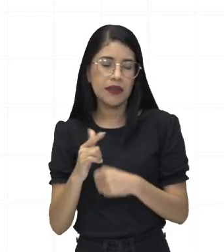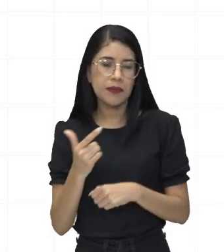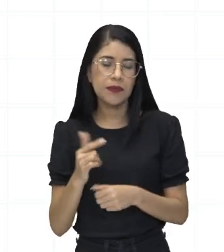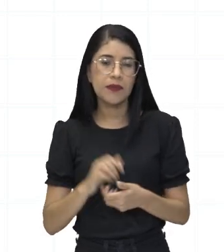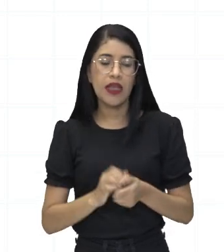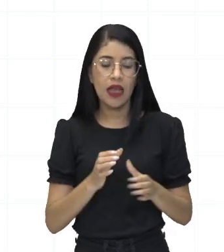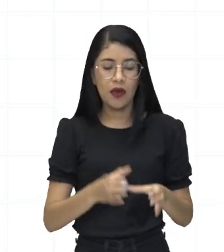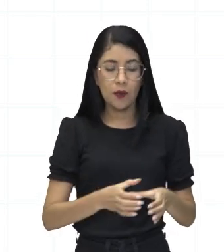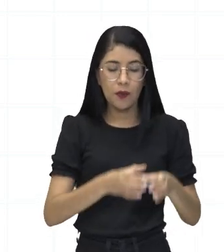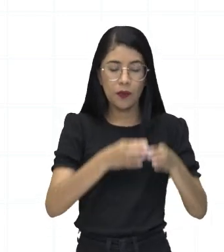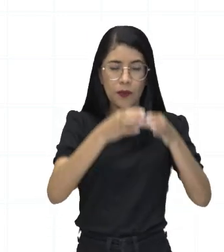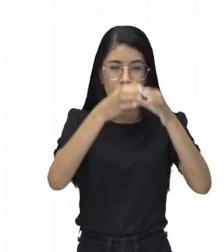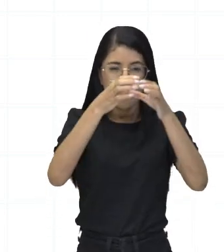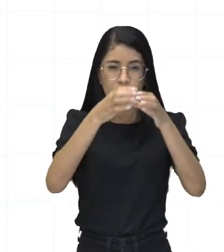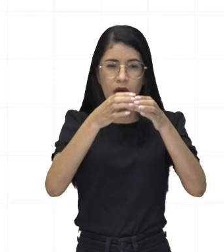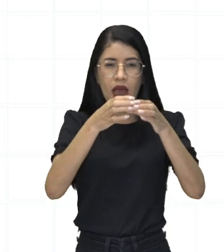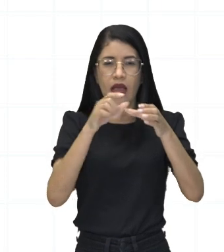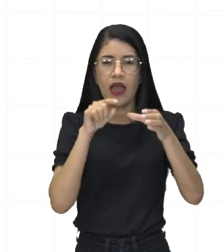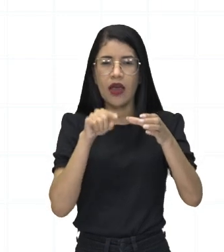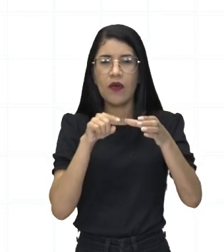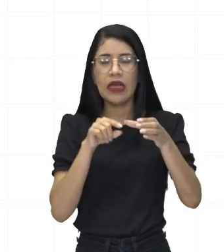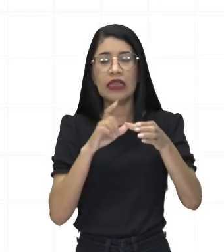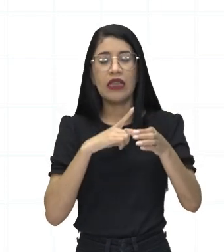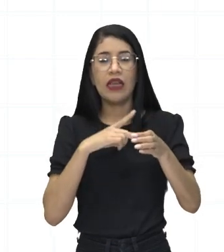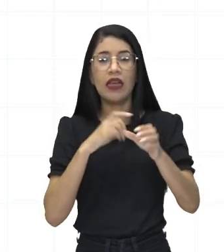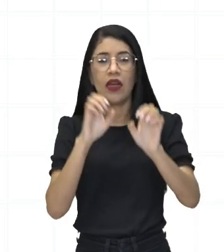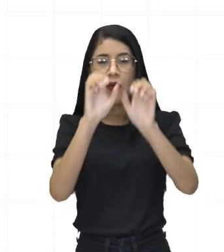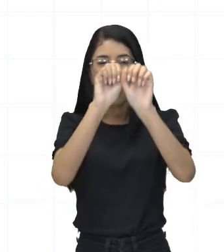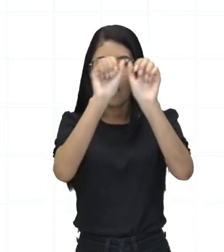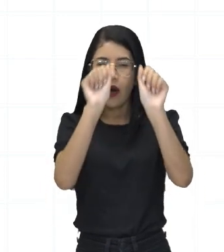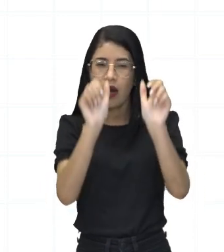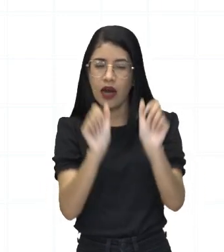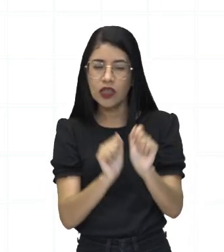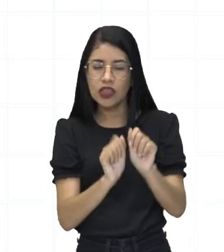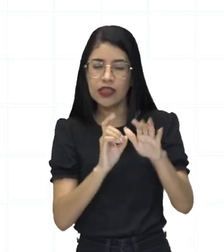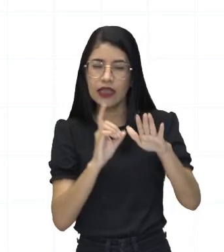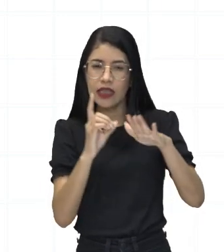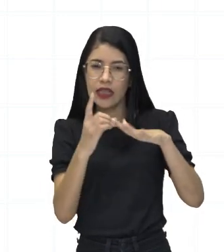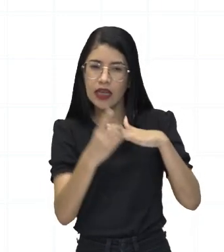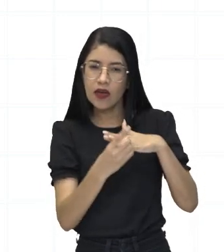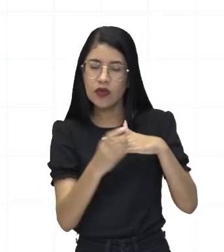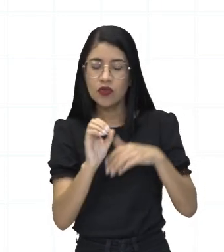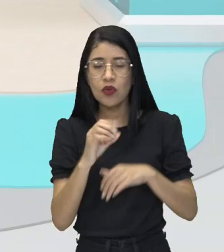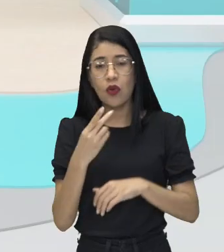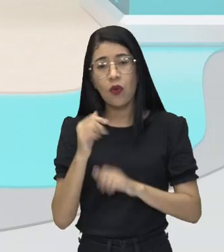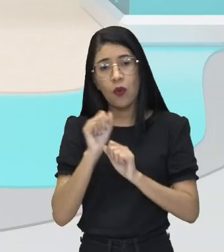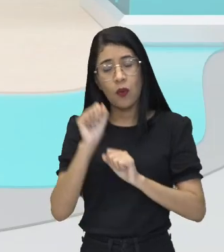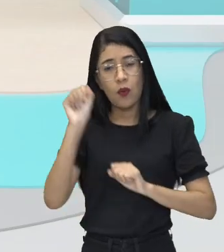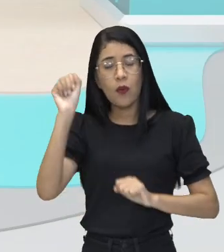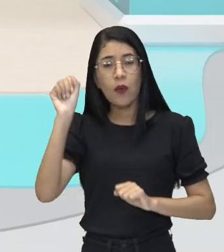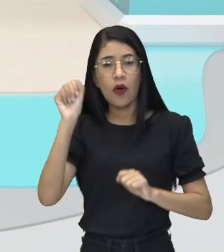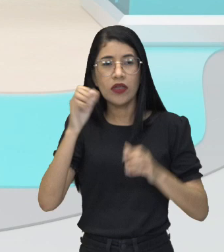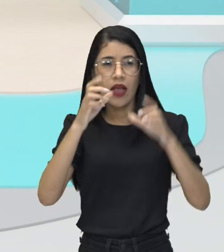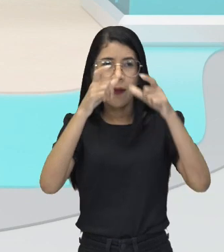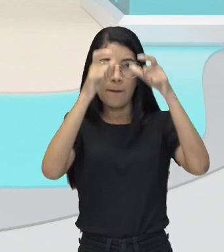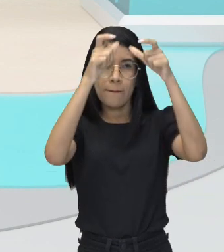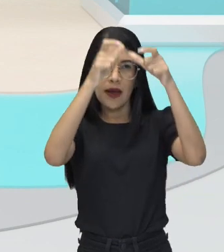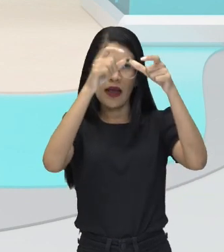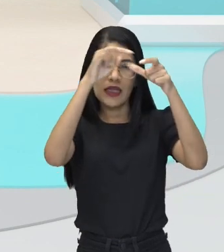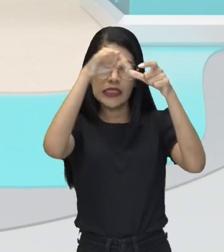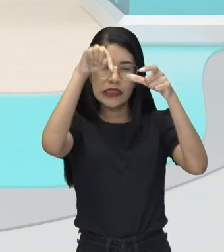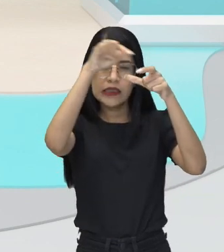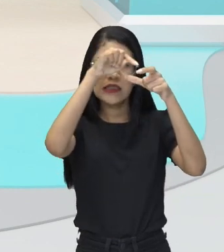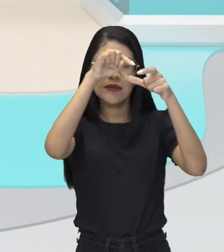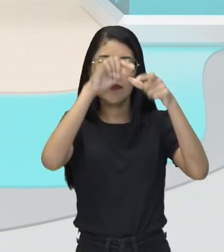colunas dóricas geralmente tinham estátuas de deuses ou heróis no topo. Então, essa coluna dórica,